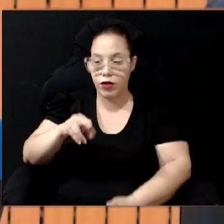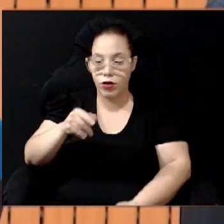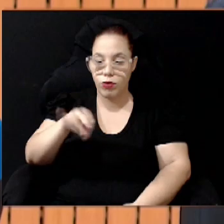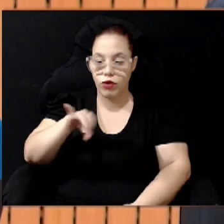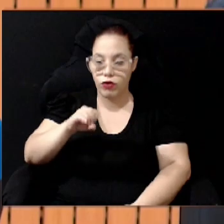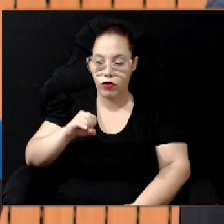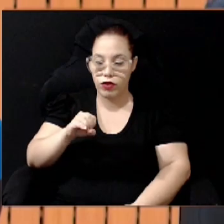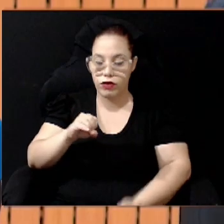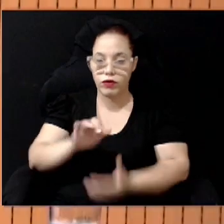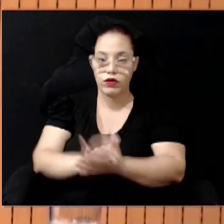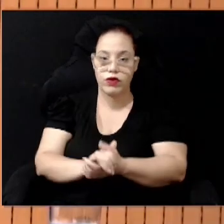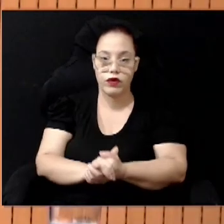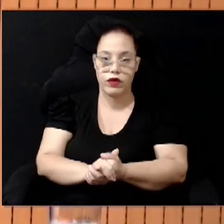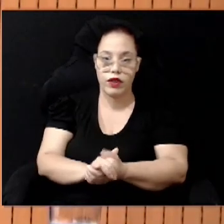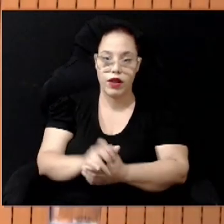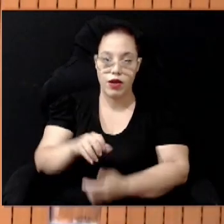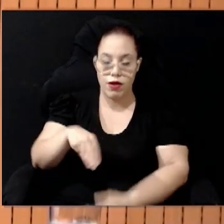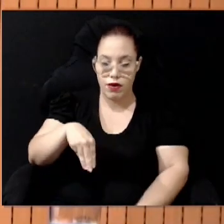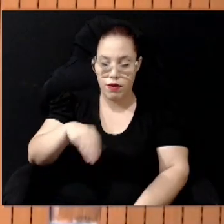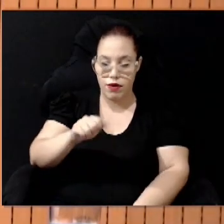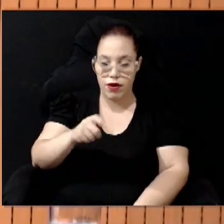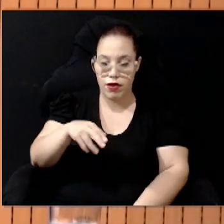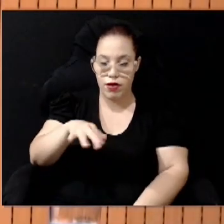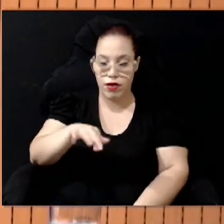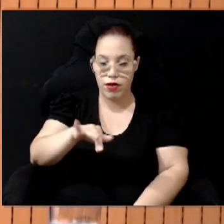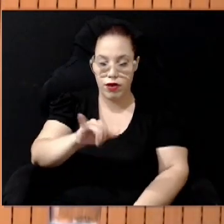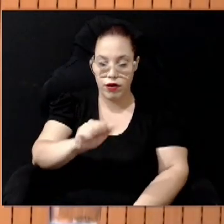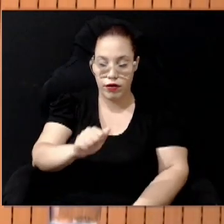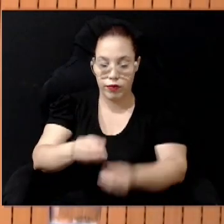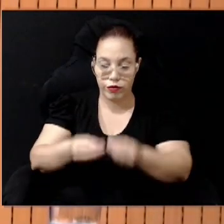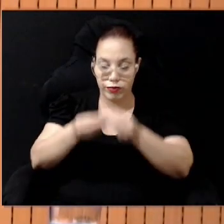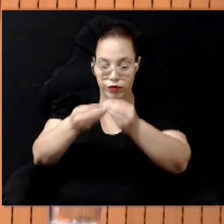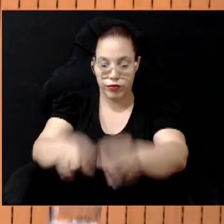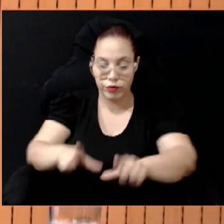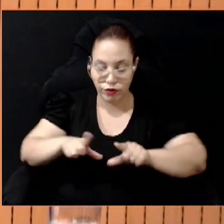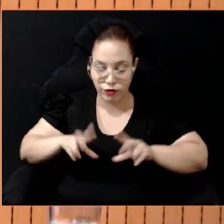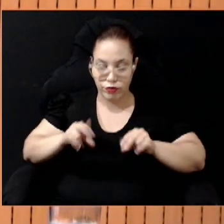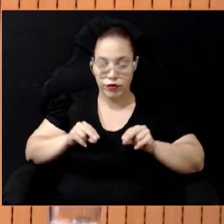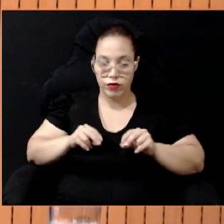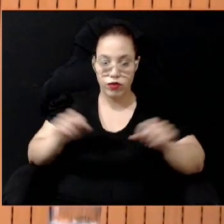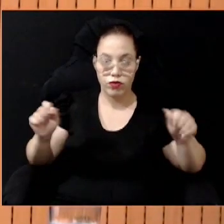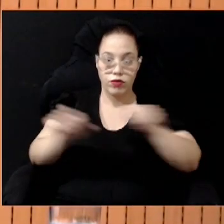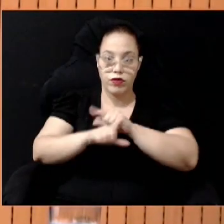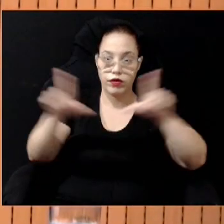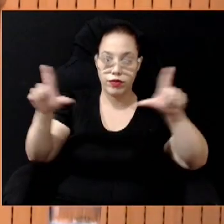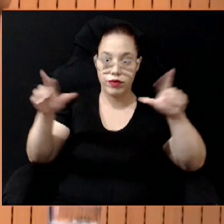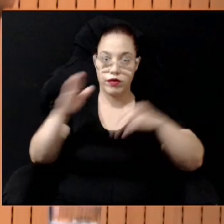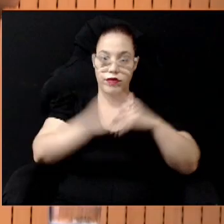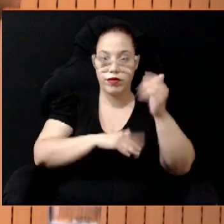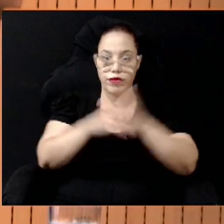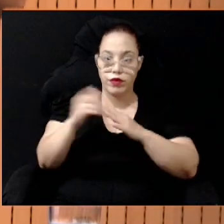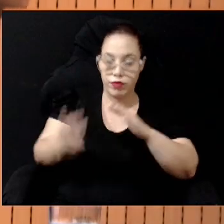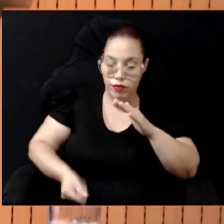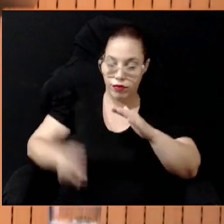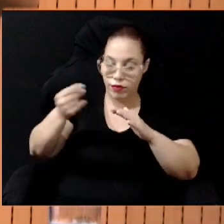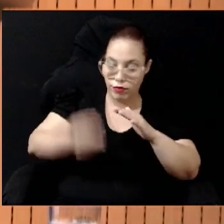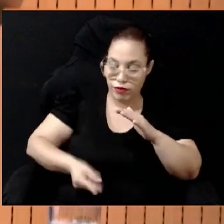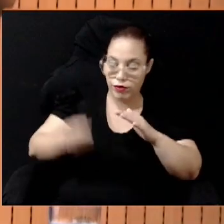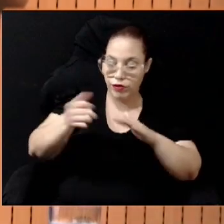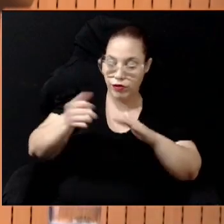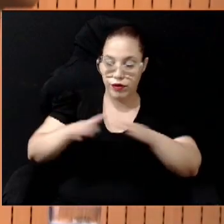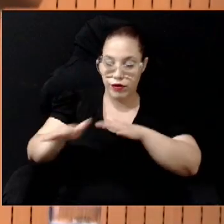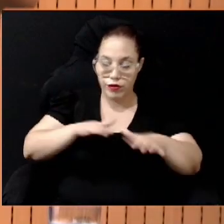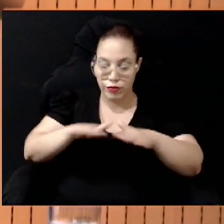Nogueira a Maiara Oliveira. O diploma é entregue a cidadãos que se destacaram em atividades econômicas organizadas para a produção ou